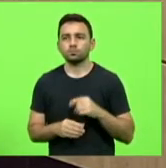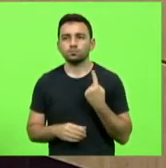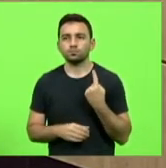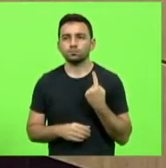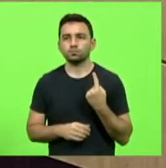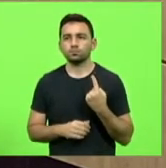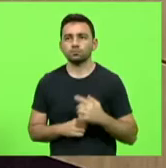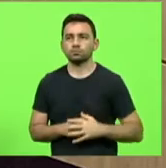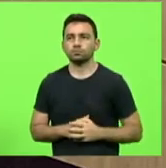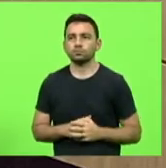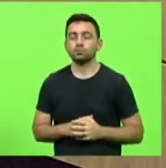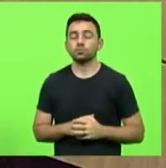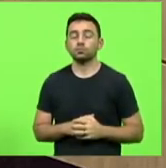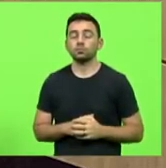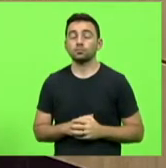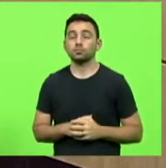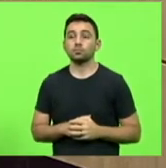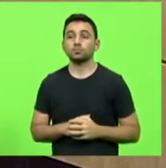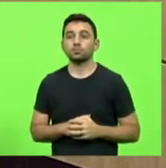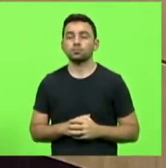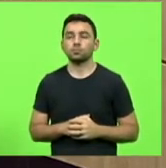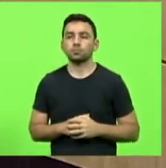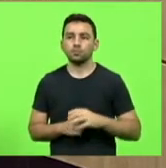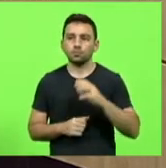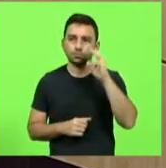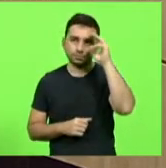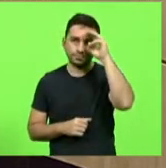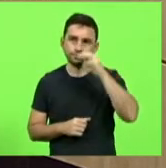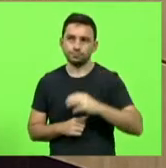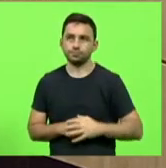1, senhor presidente. Como vota deputado Marcos Vieira?